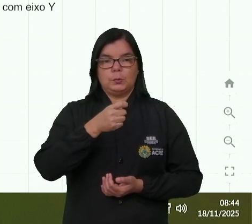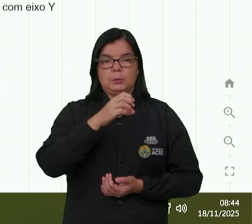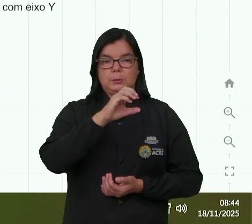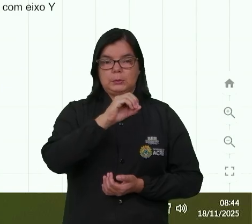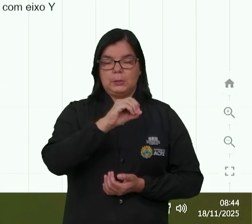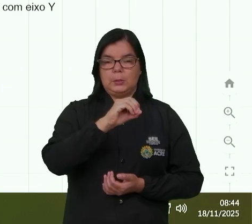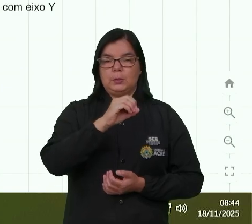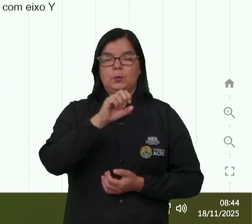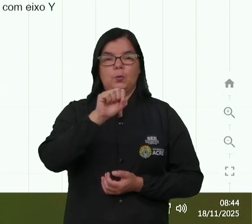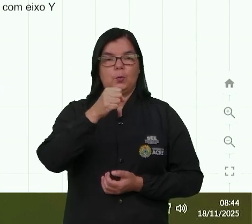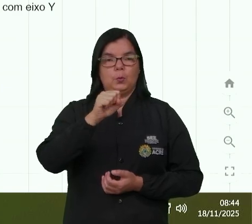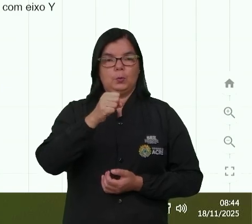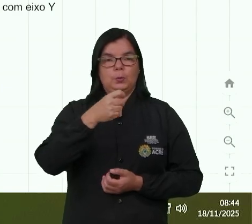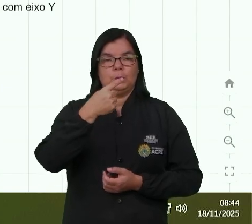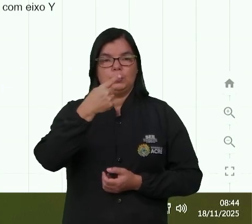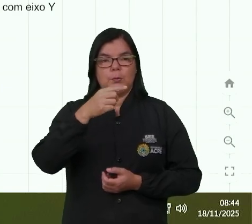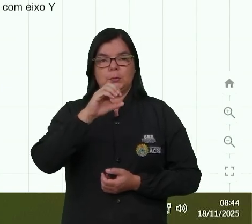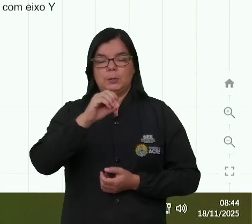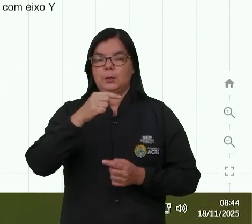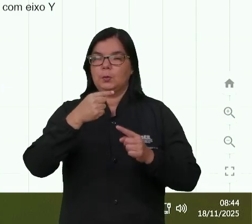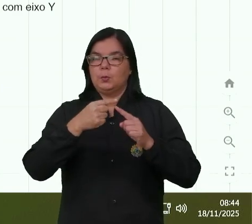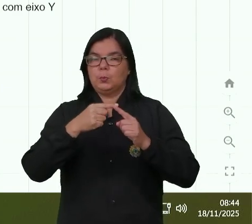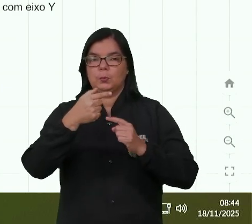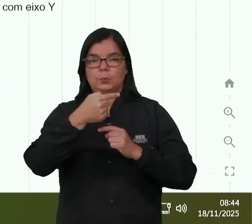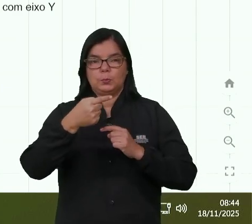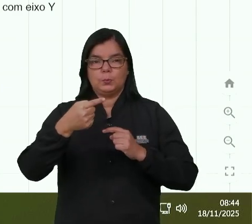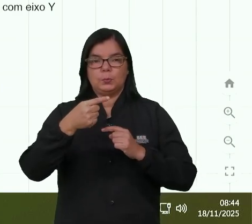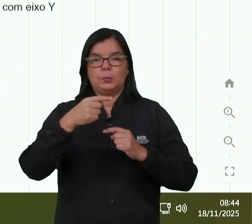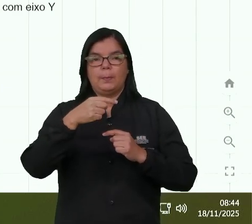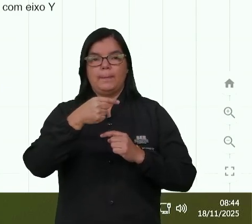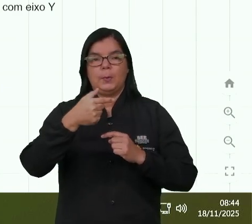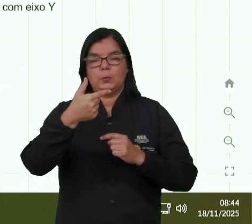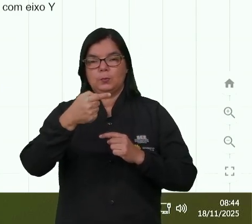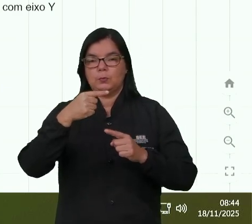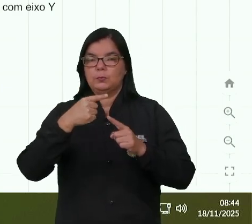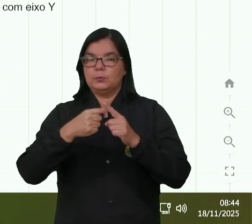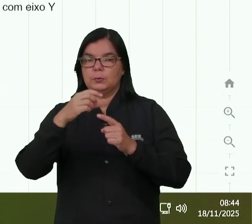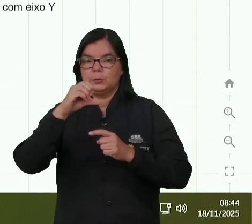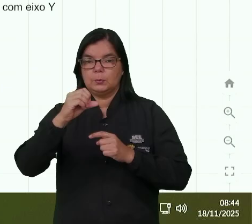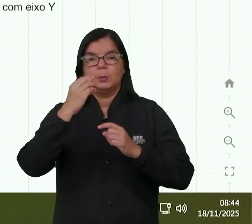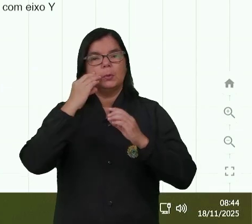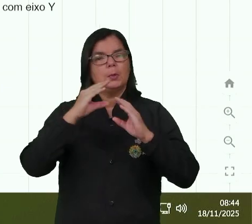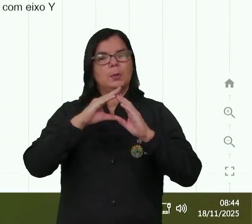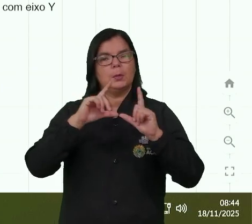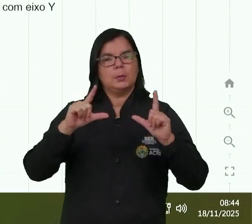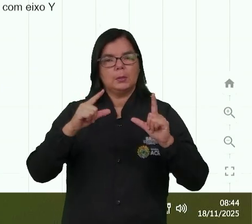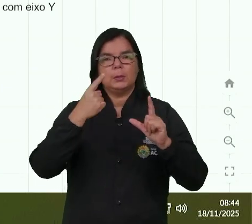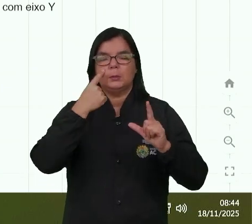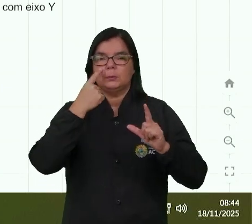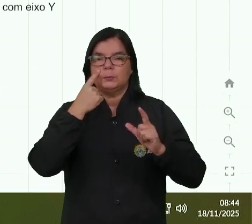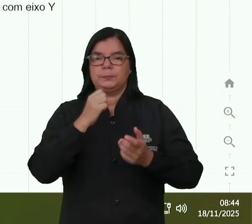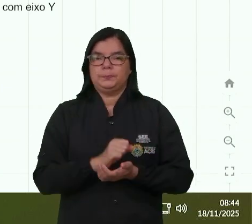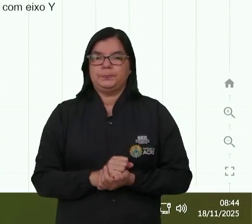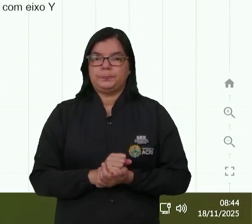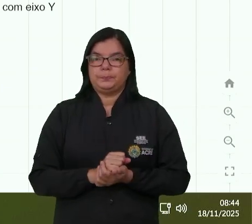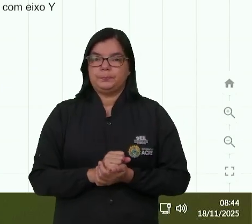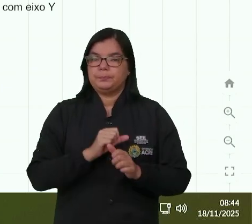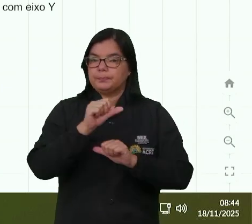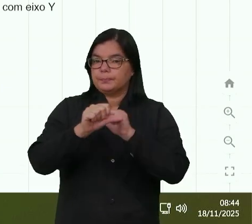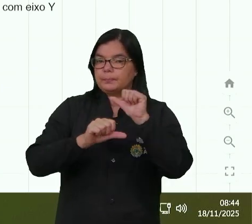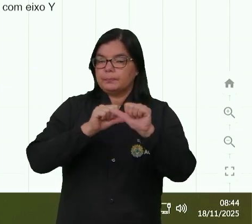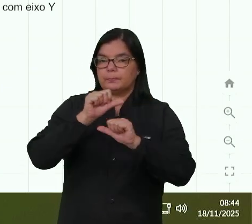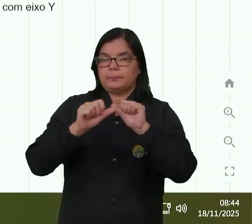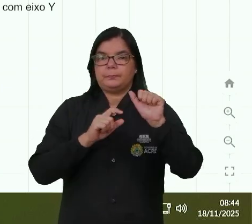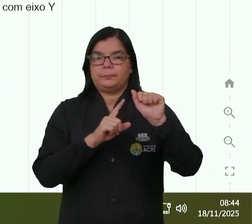0.x ao quadrado mais 0.4x menos 2.9. É claro que se eu mudar os elementos aqui, o